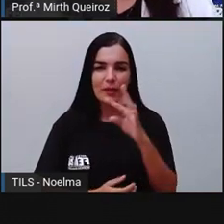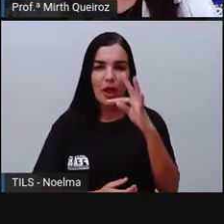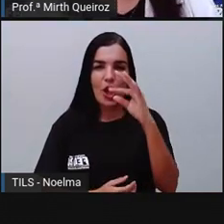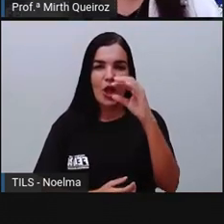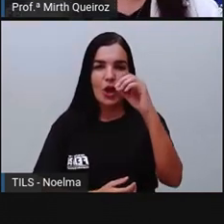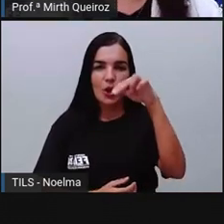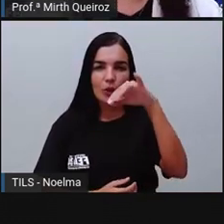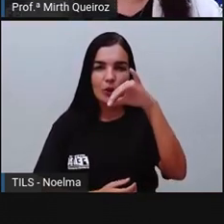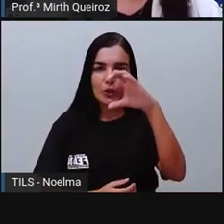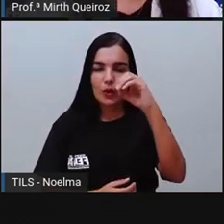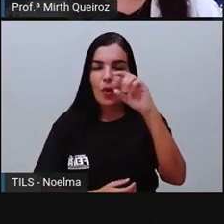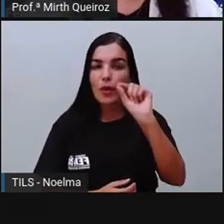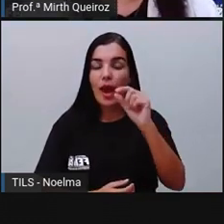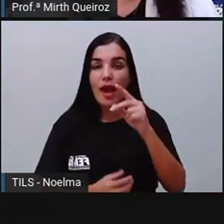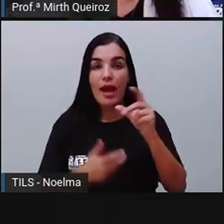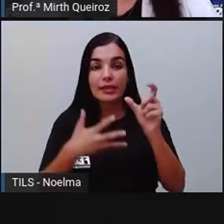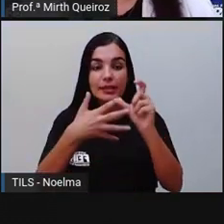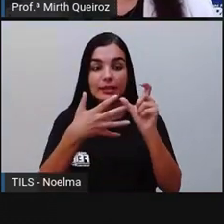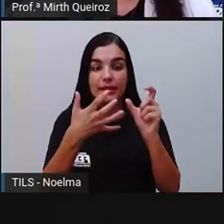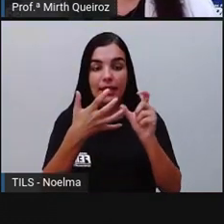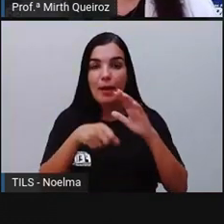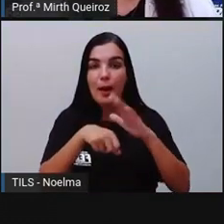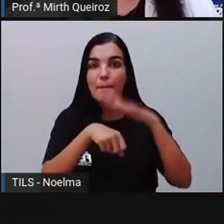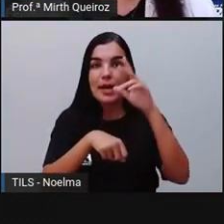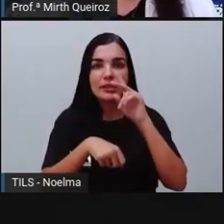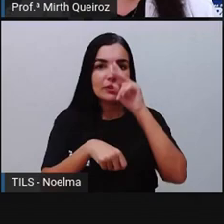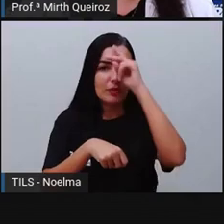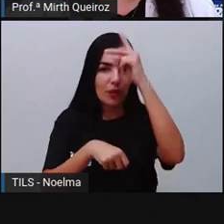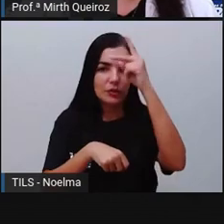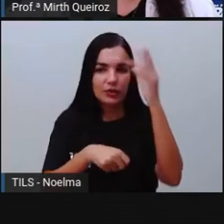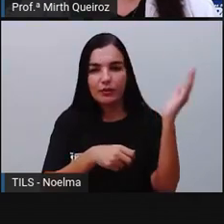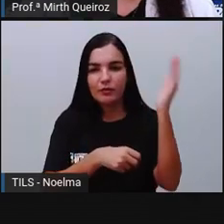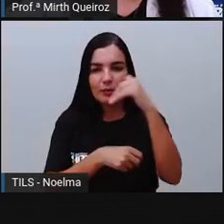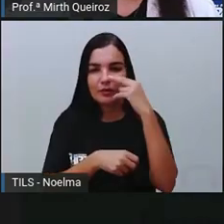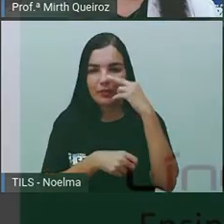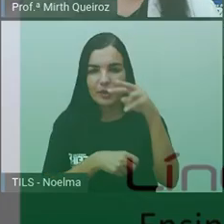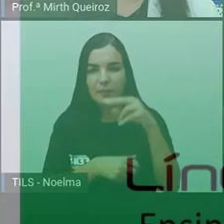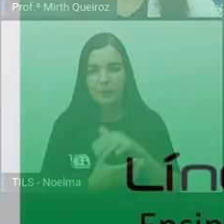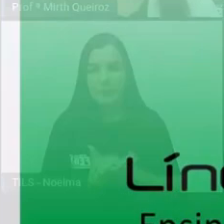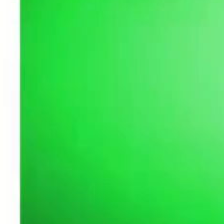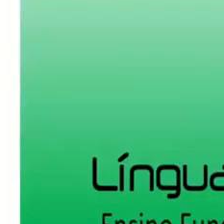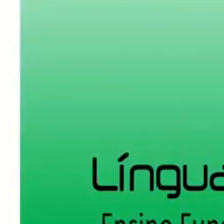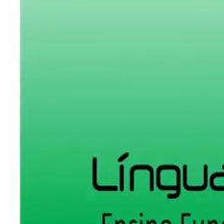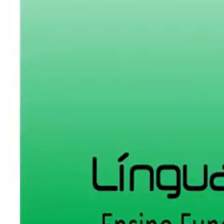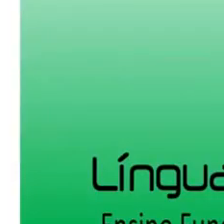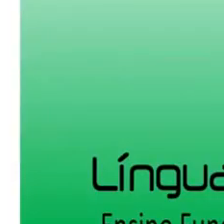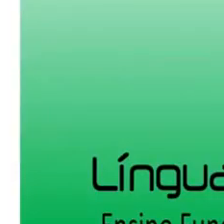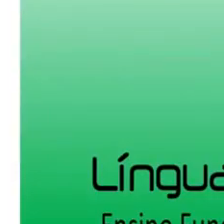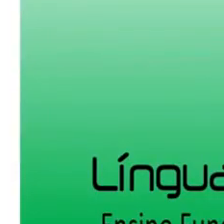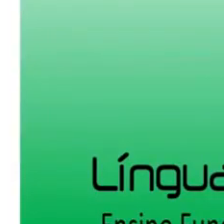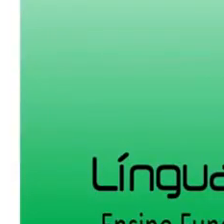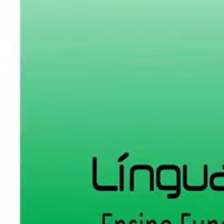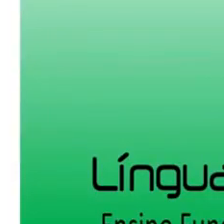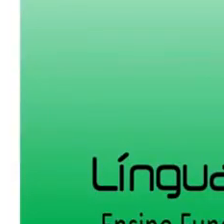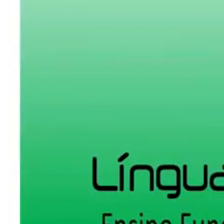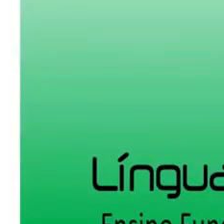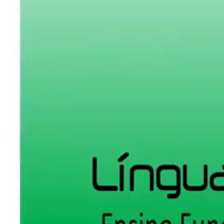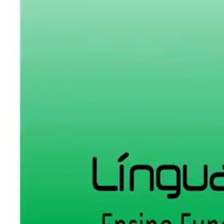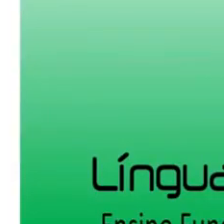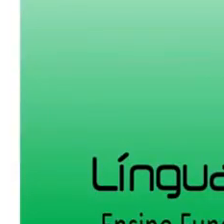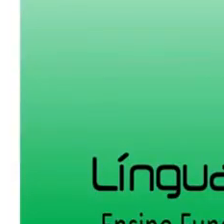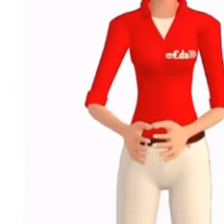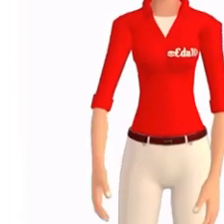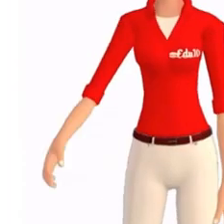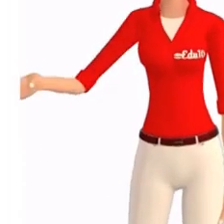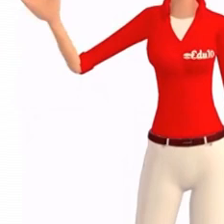grato que a gente utiliza. Vocês vão ver aqui a partir desse vídeo, vamos lá? A sílaba tônica das palavras